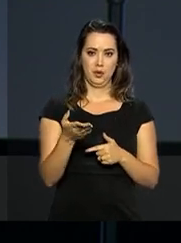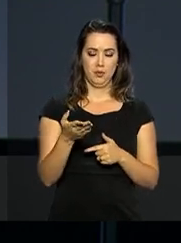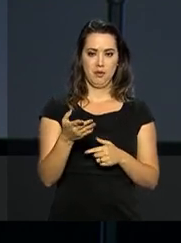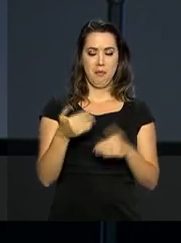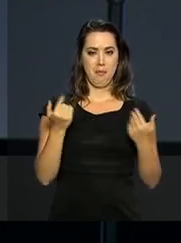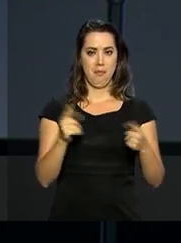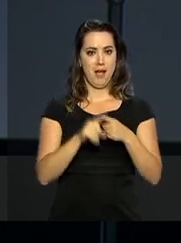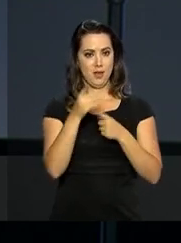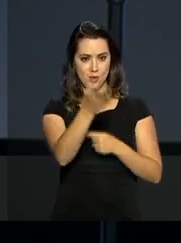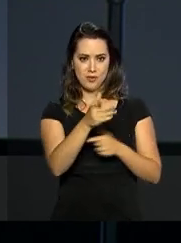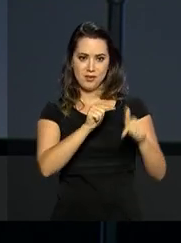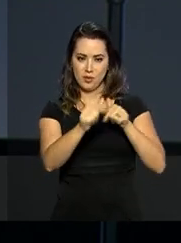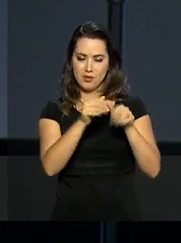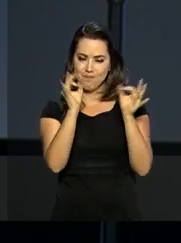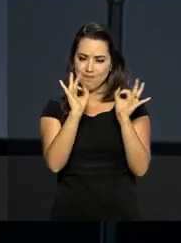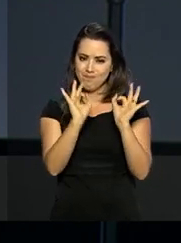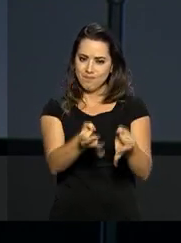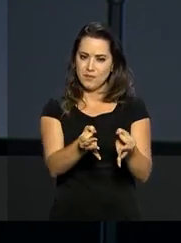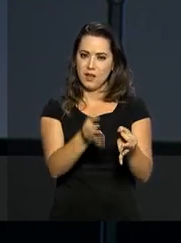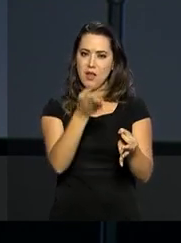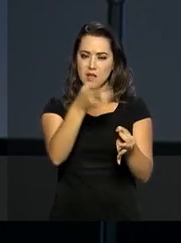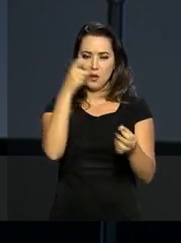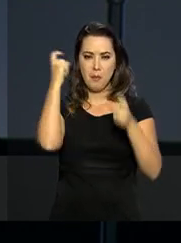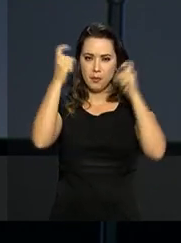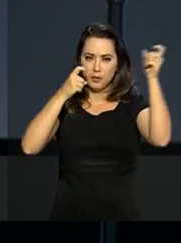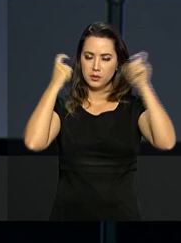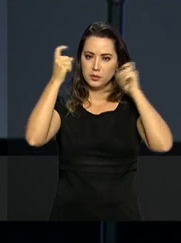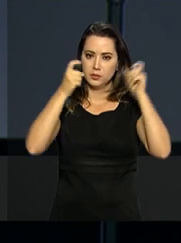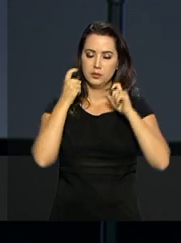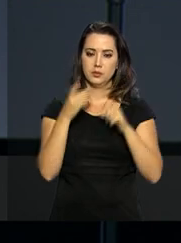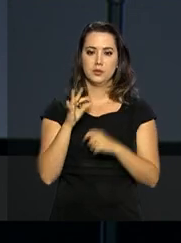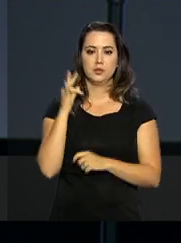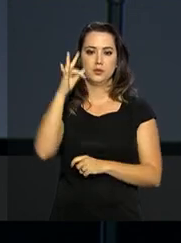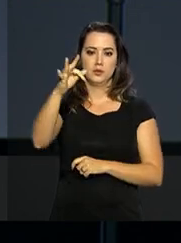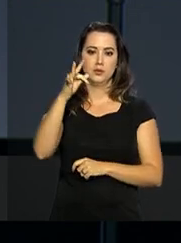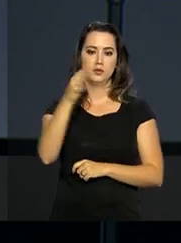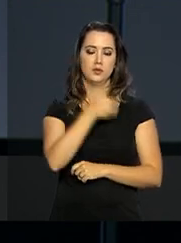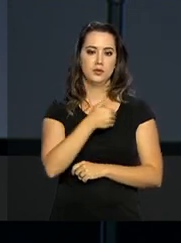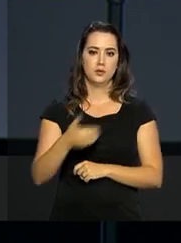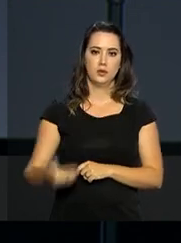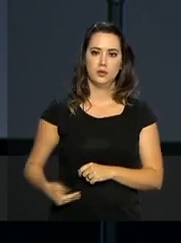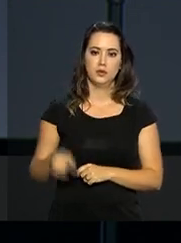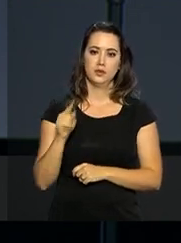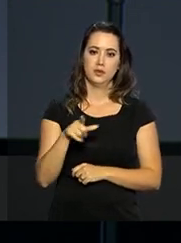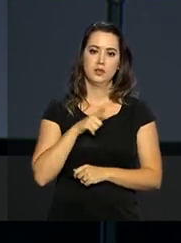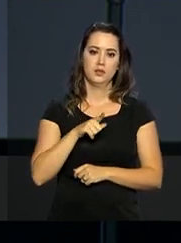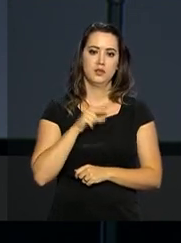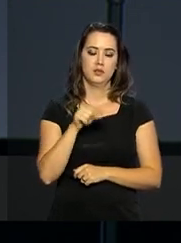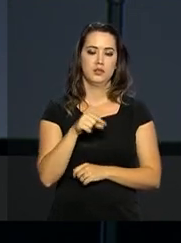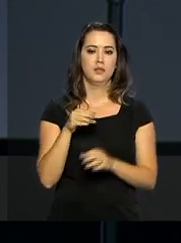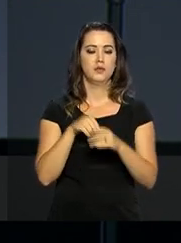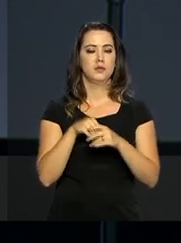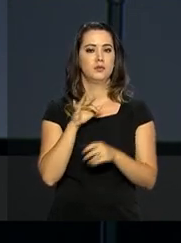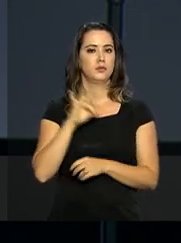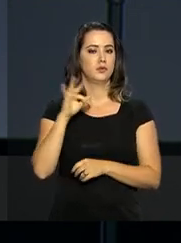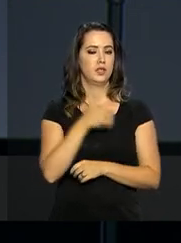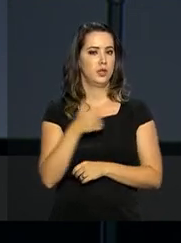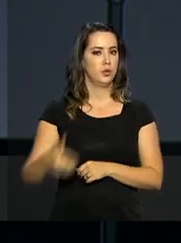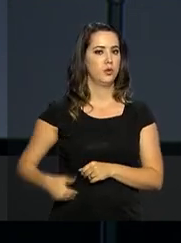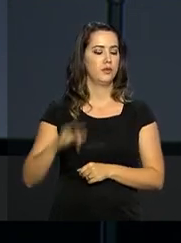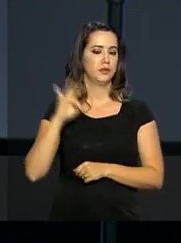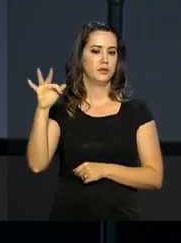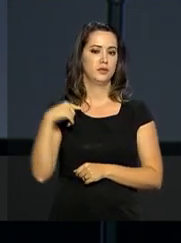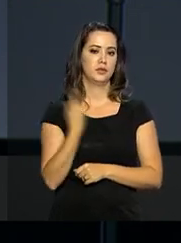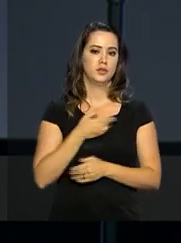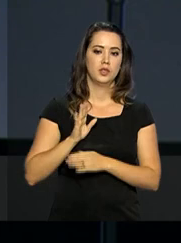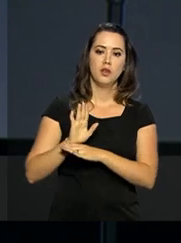trabalho acentuadíssimo de quem se preocupava com os destinos do Estado, é que ele teve, na área federal, o apoio que